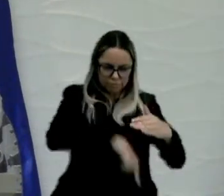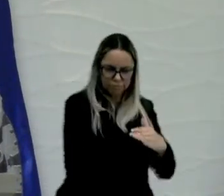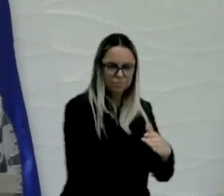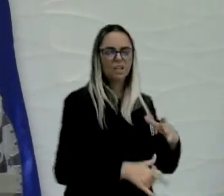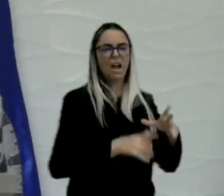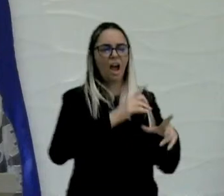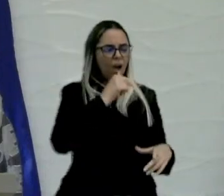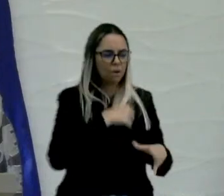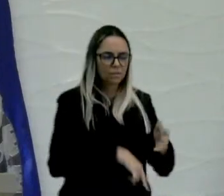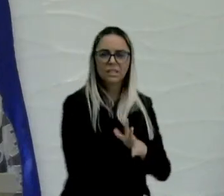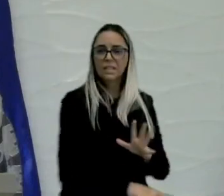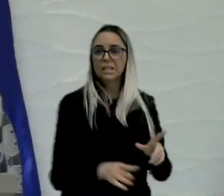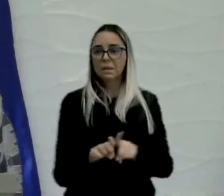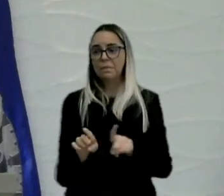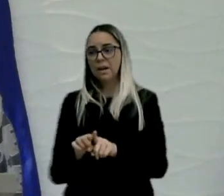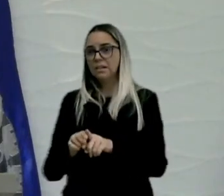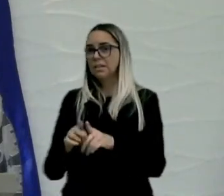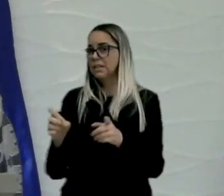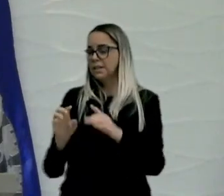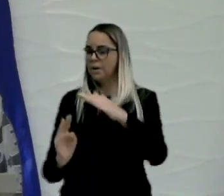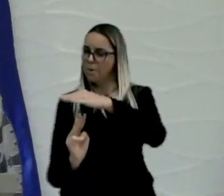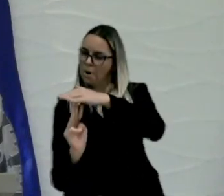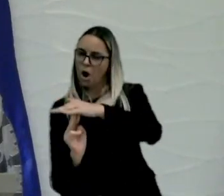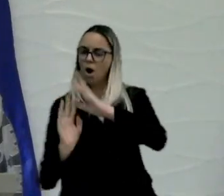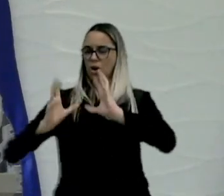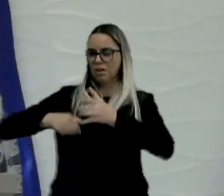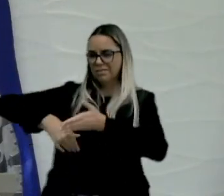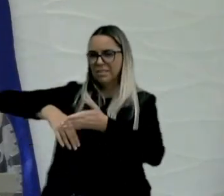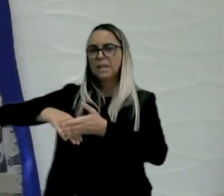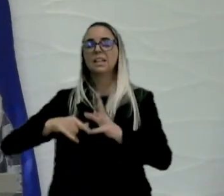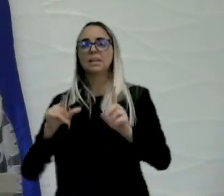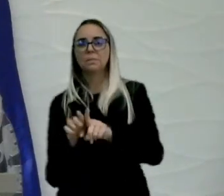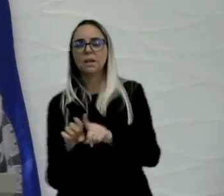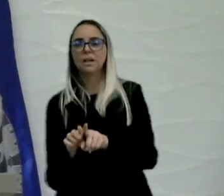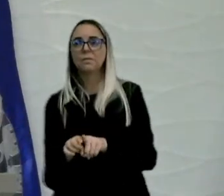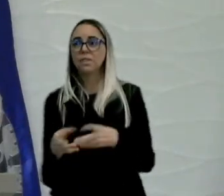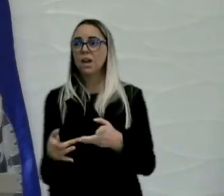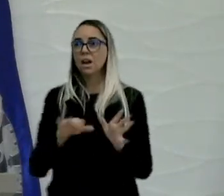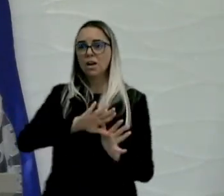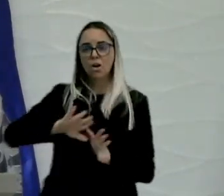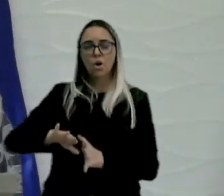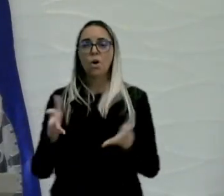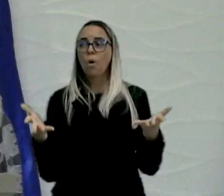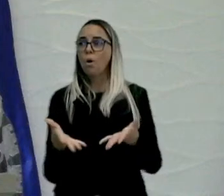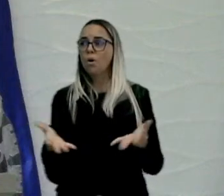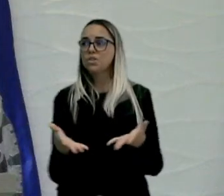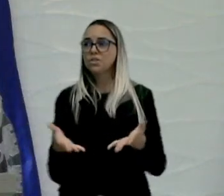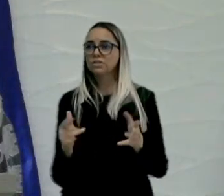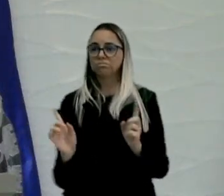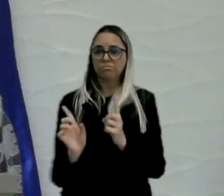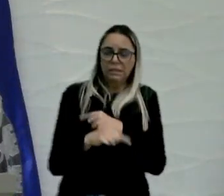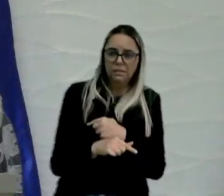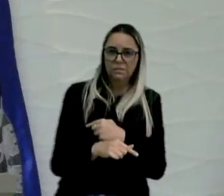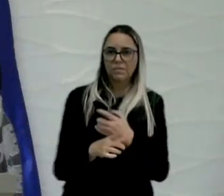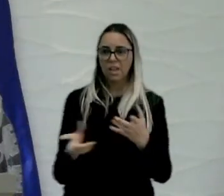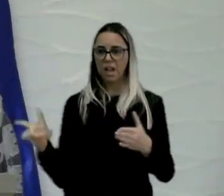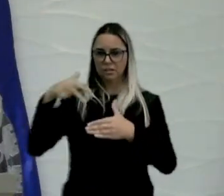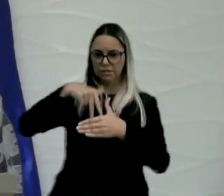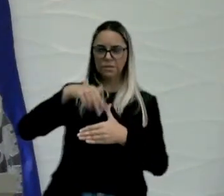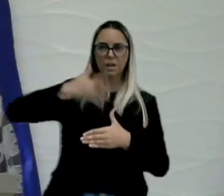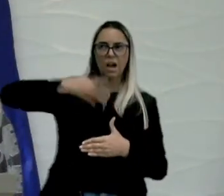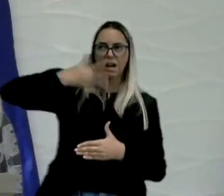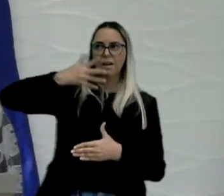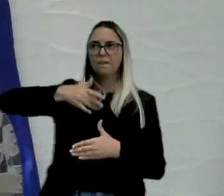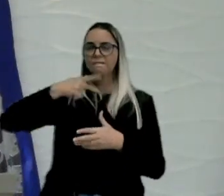campo de futebol na gestão passada aí hoje ele cai em contradição vim para essa Tribuna se